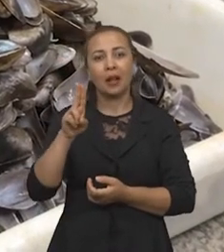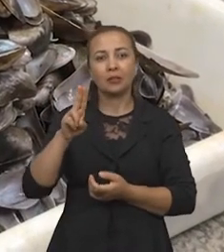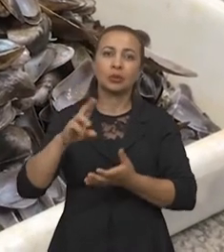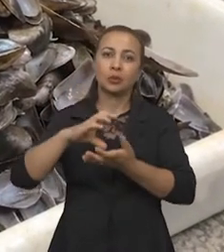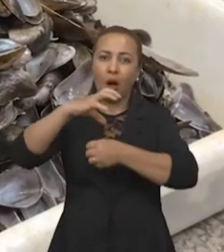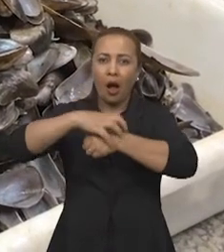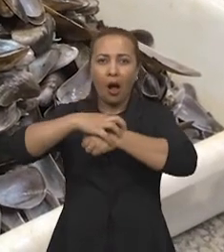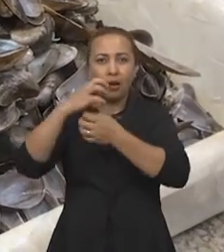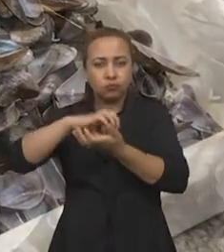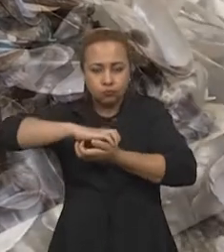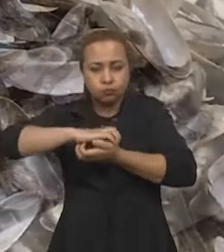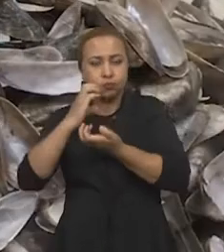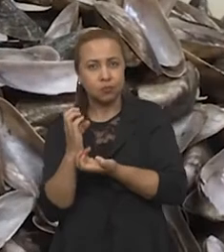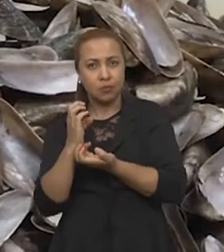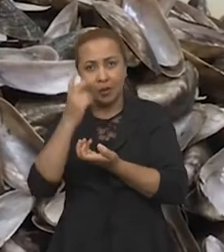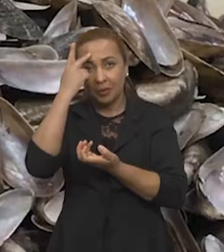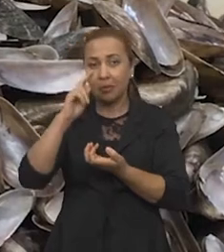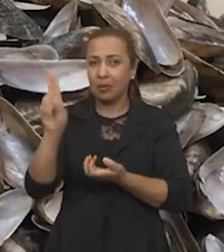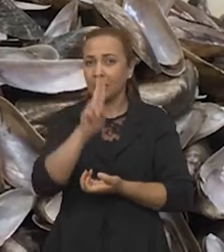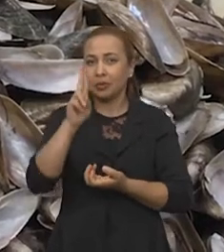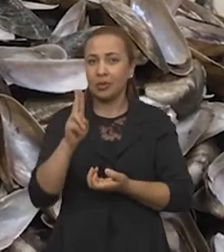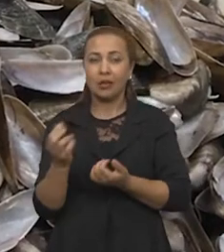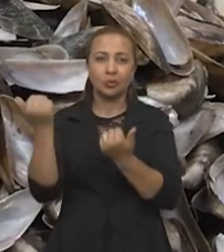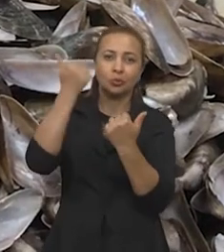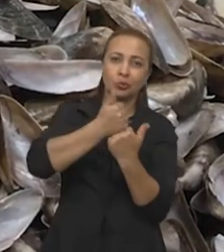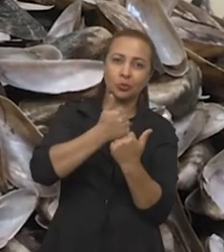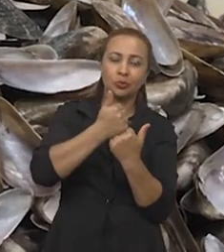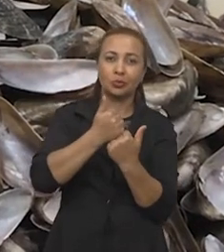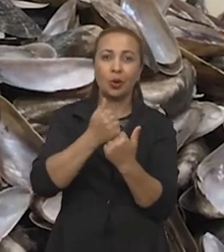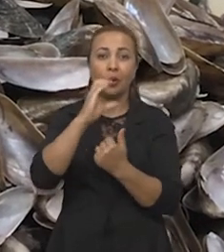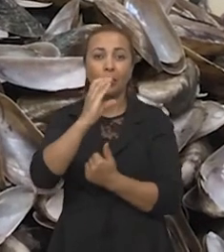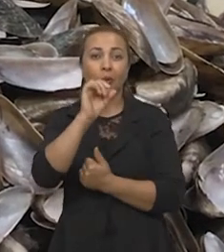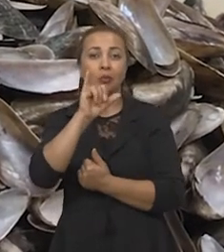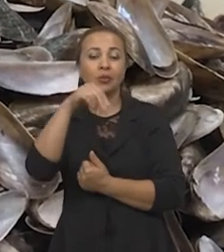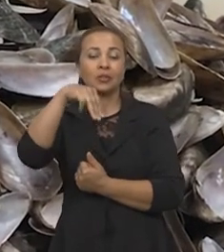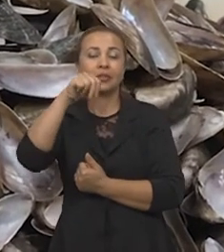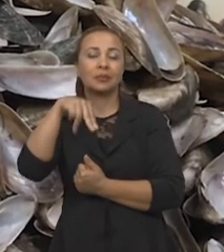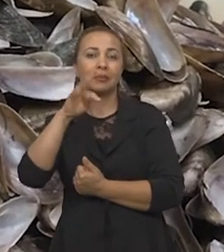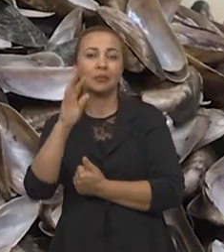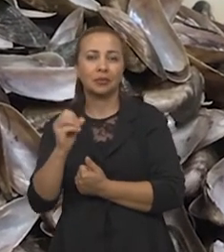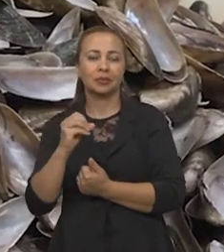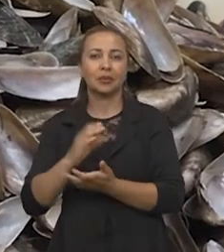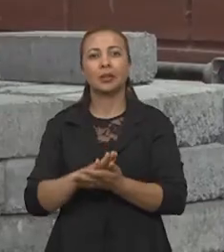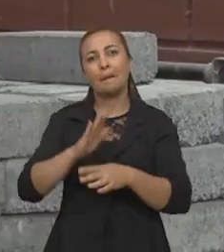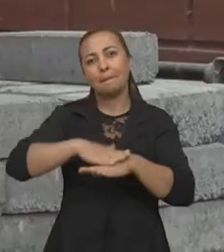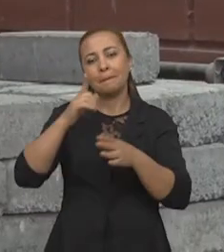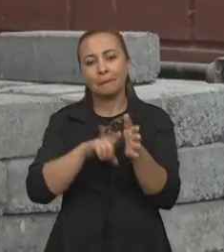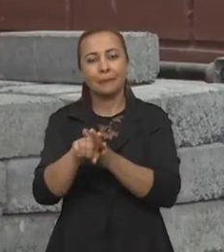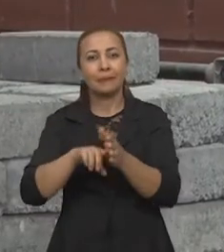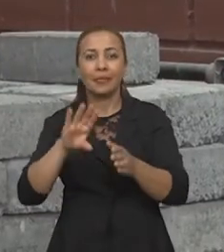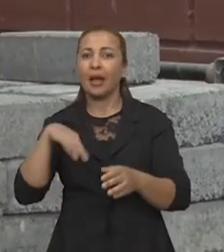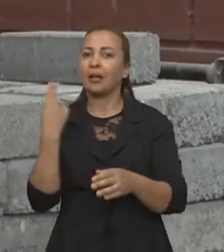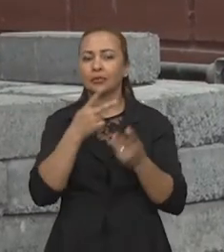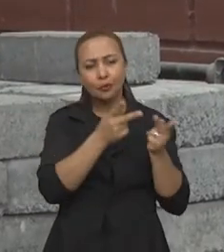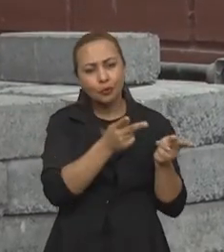conchas para utilizar em substituição ao cimento dessa vez. A gente estava tentando dar mais um passo nessa pesquisa.